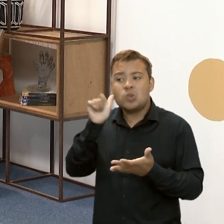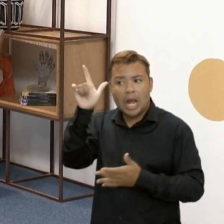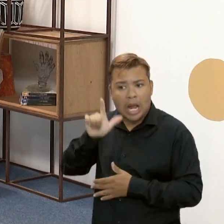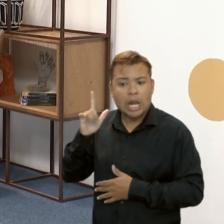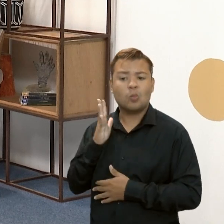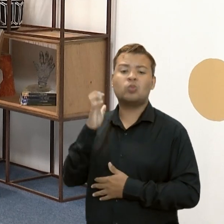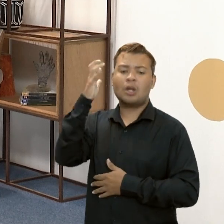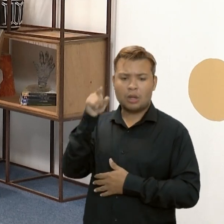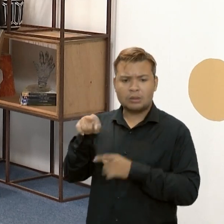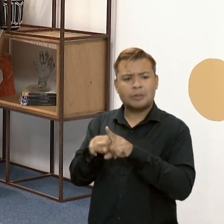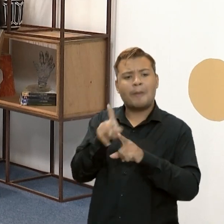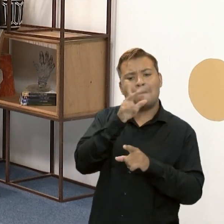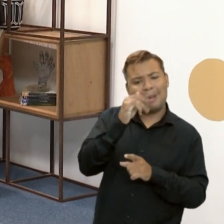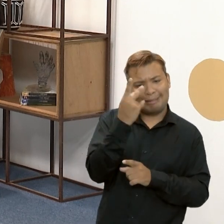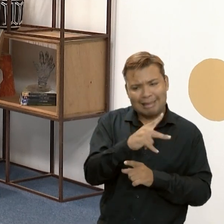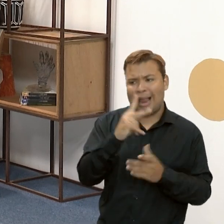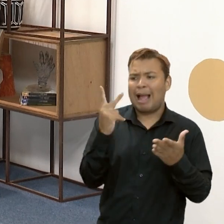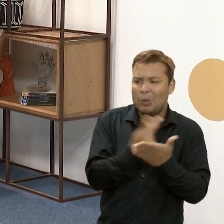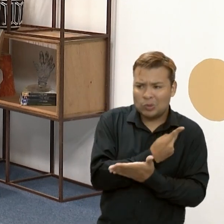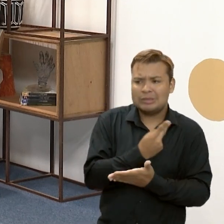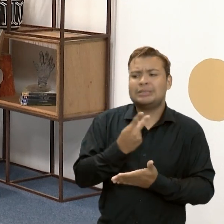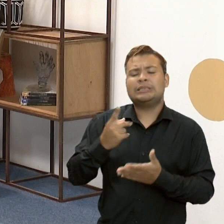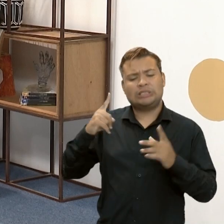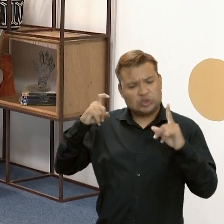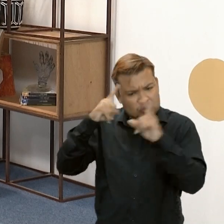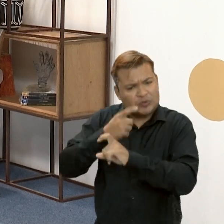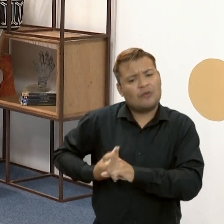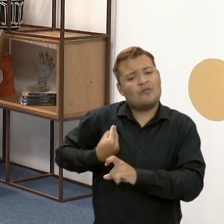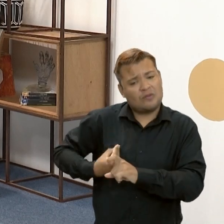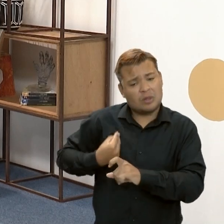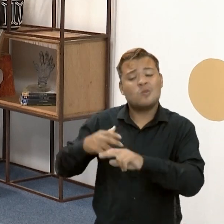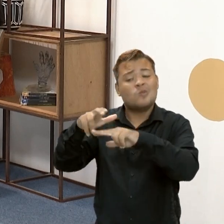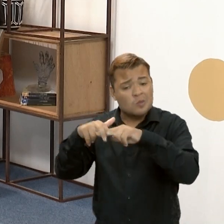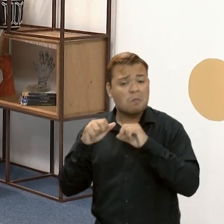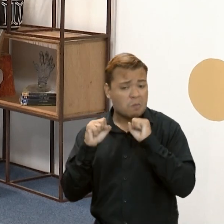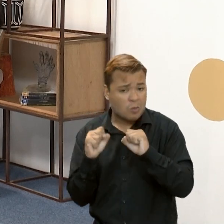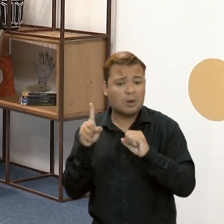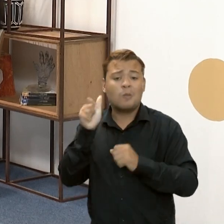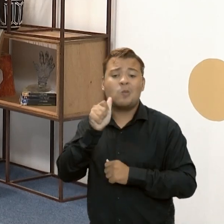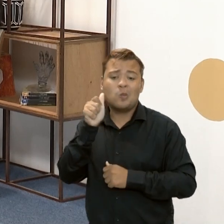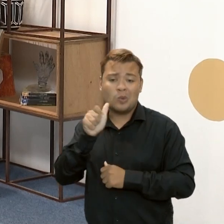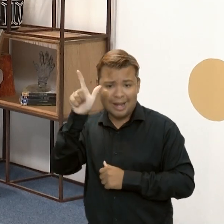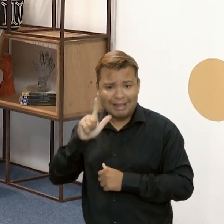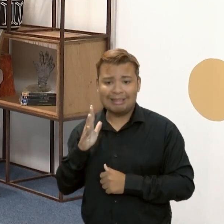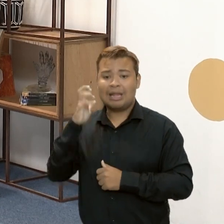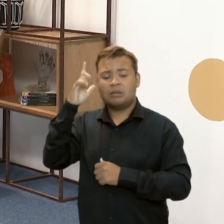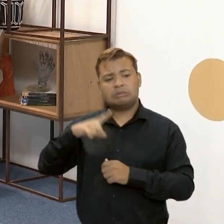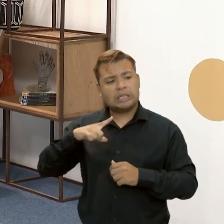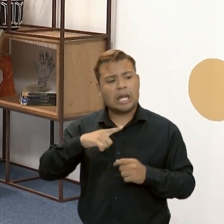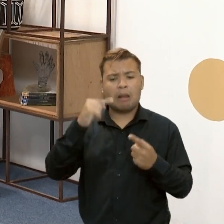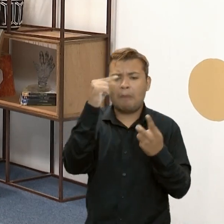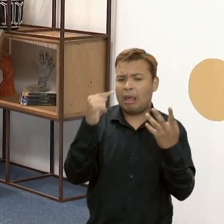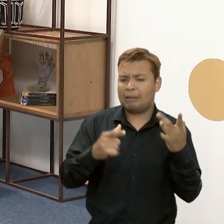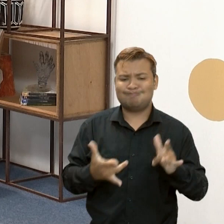os acontecimentos com o pai dela, também levaram ela a muitas vezes abandonar outras possibilidades,